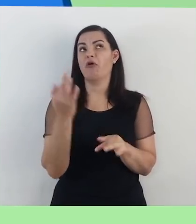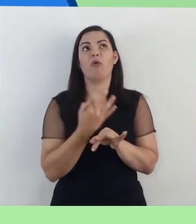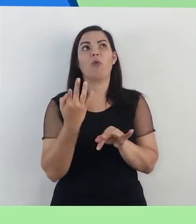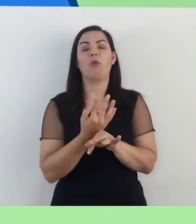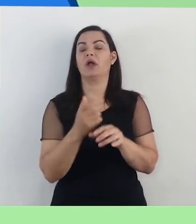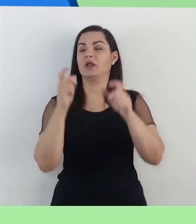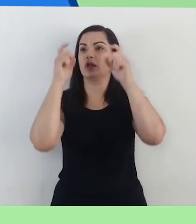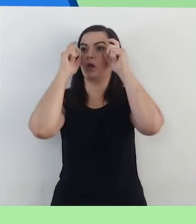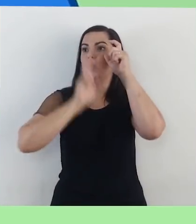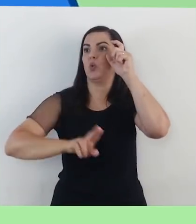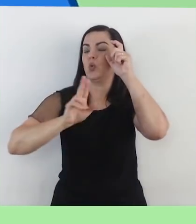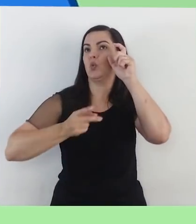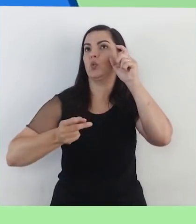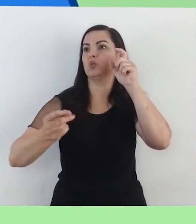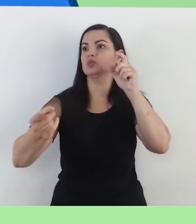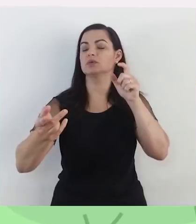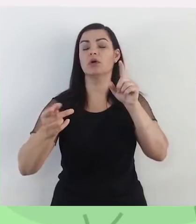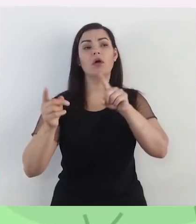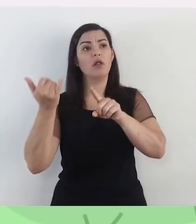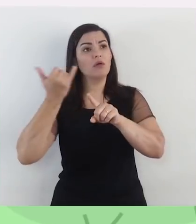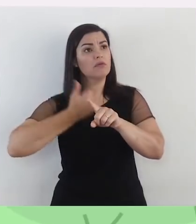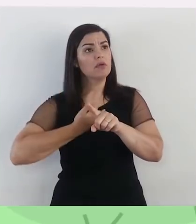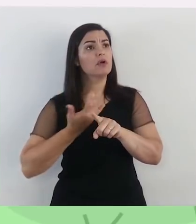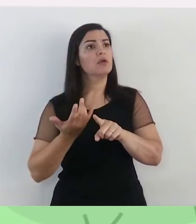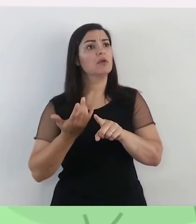também disse que enxerga melhor com eles.